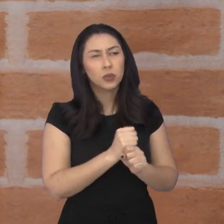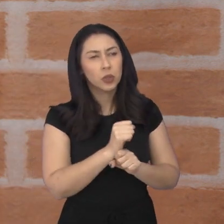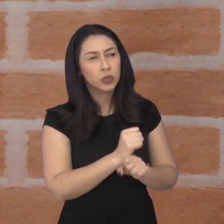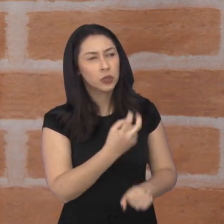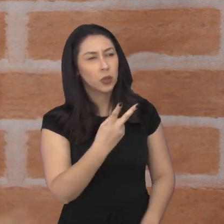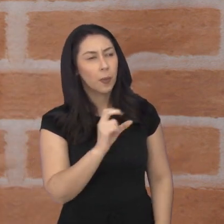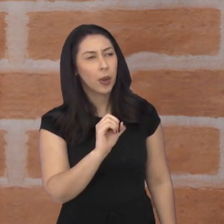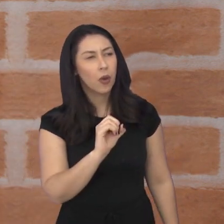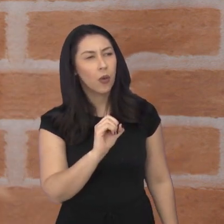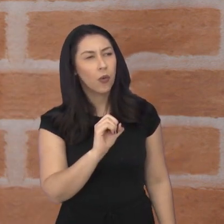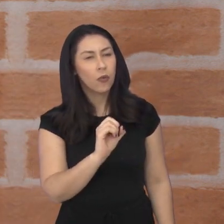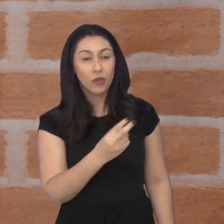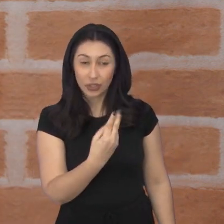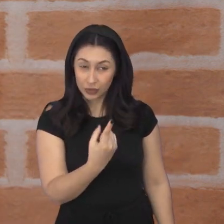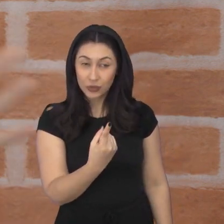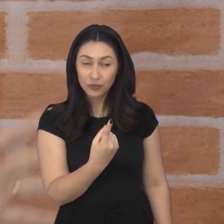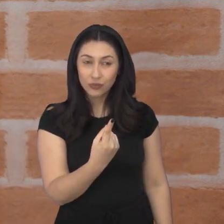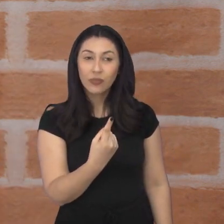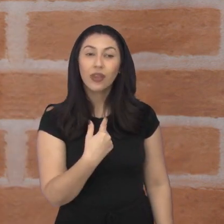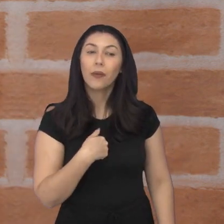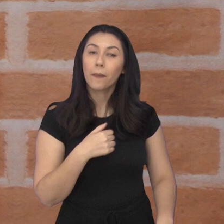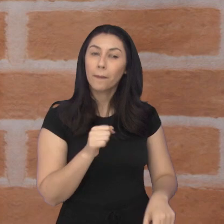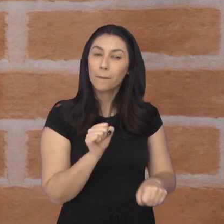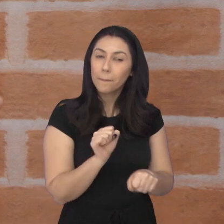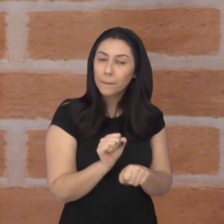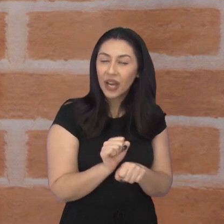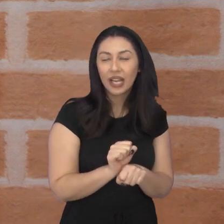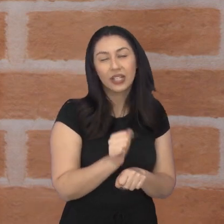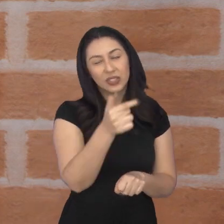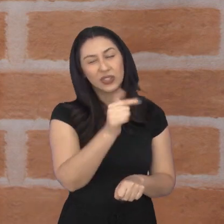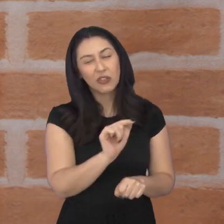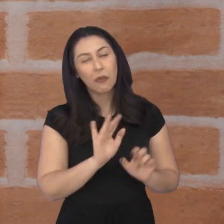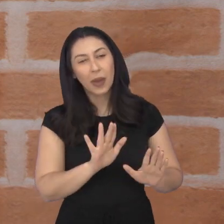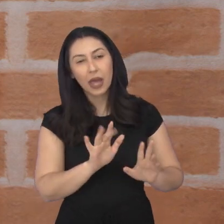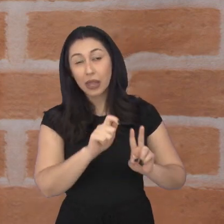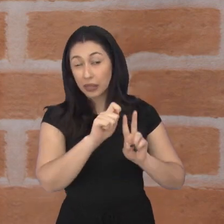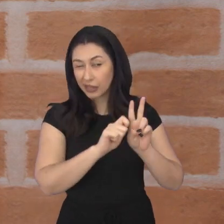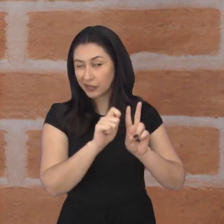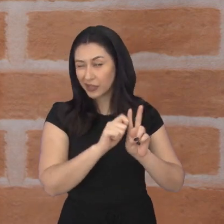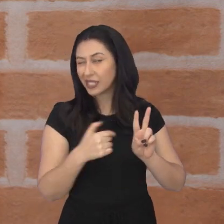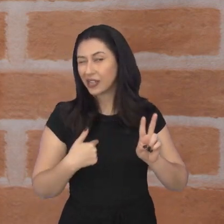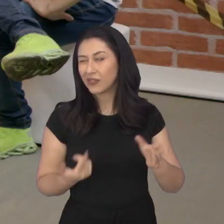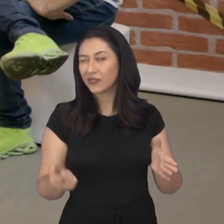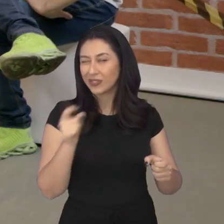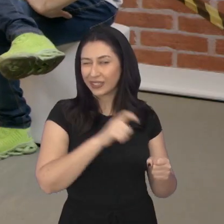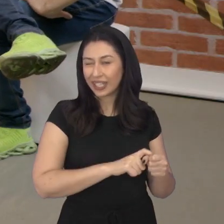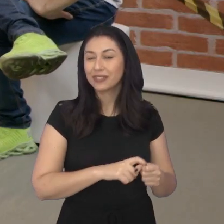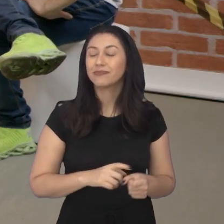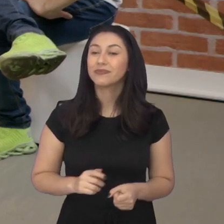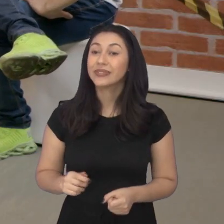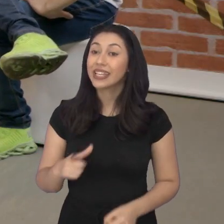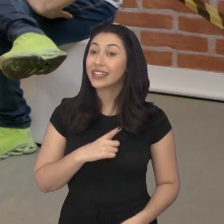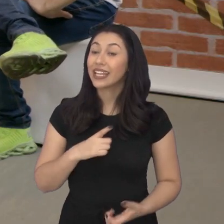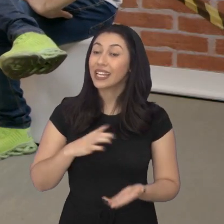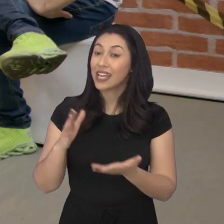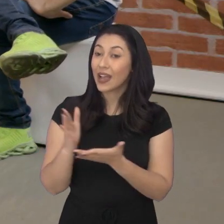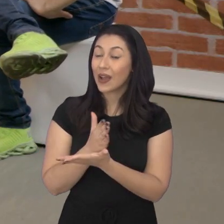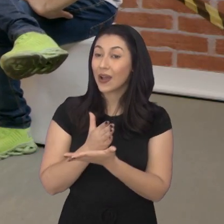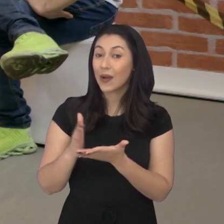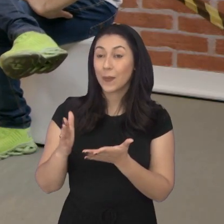2021, e aí depois eu fiquei um tempo sem parar e agora voltei fazem uns 2 meses. Ô, Fabiola, a gente tem algumas